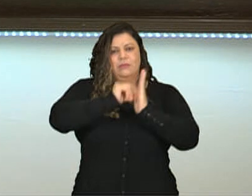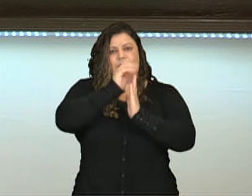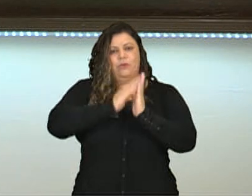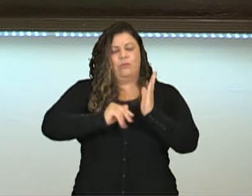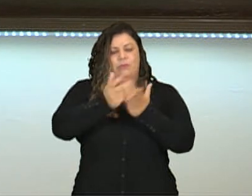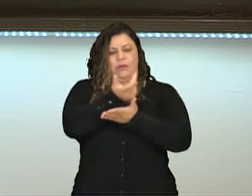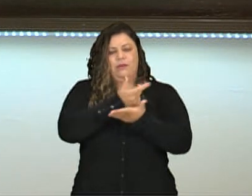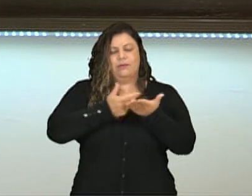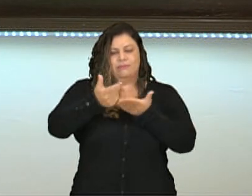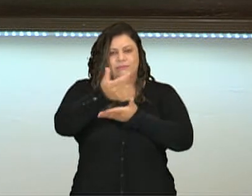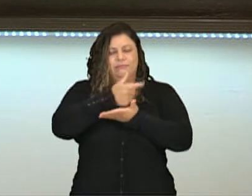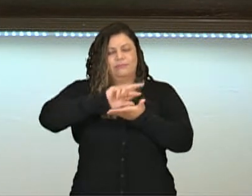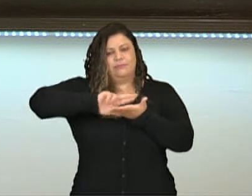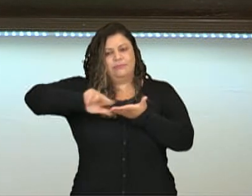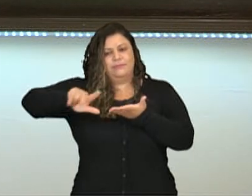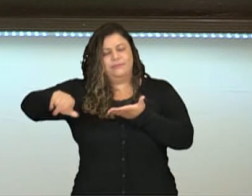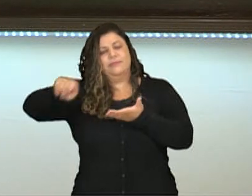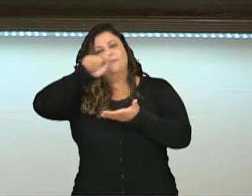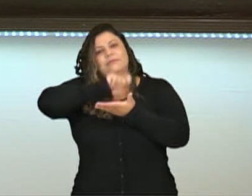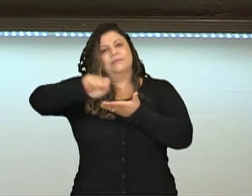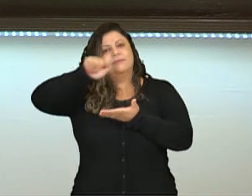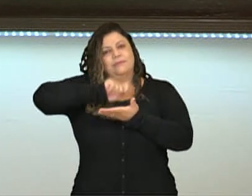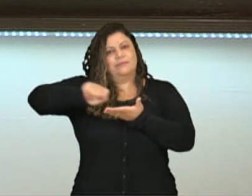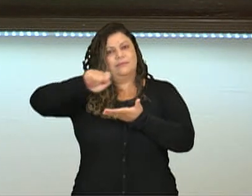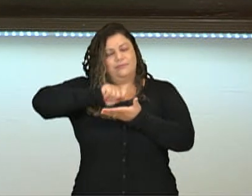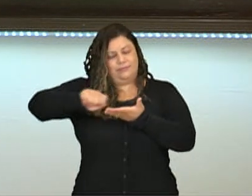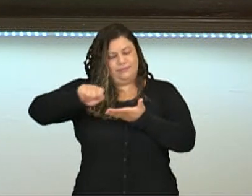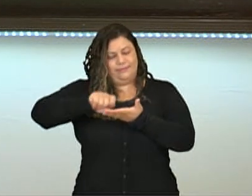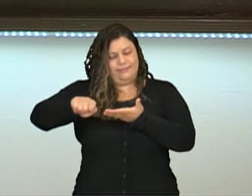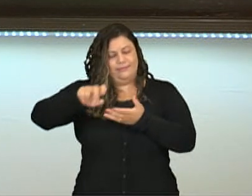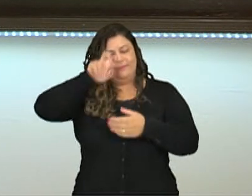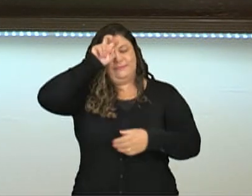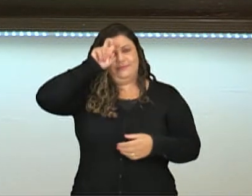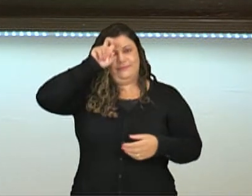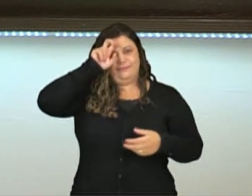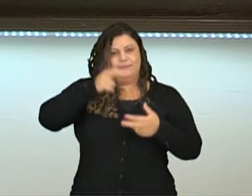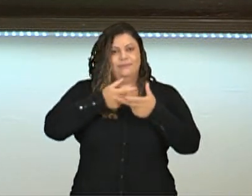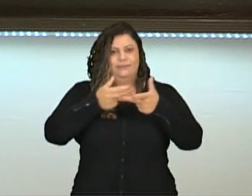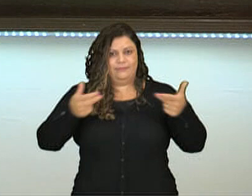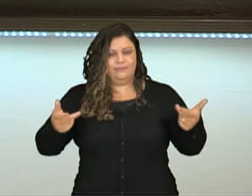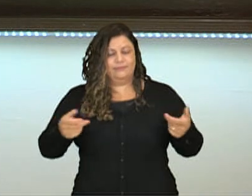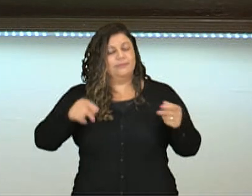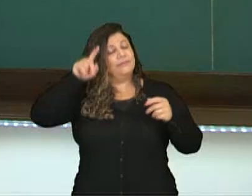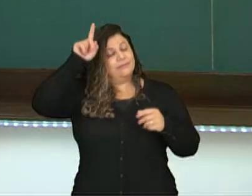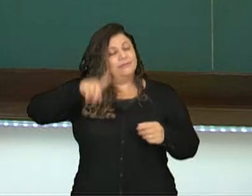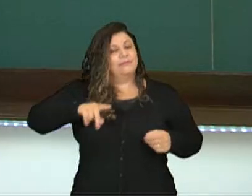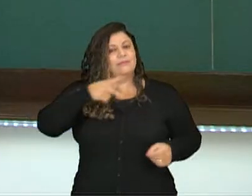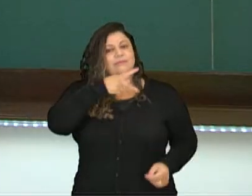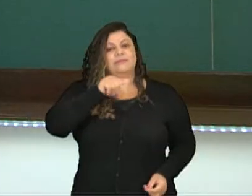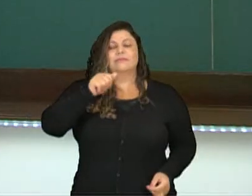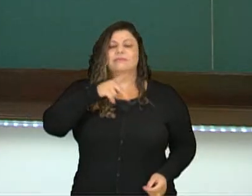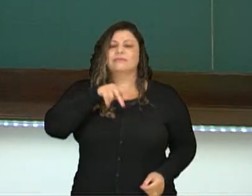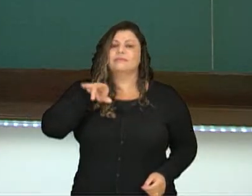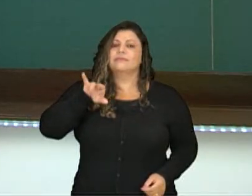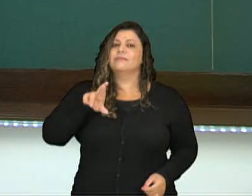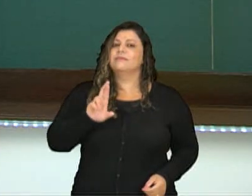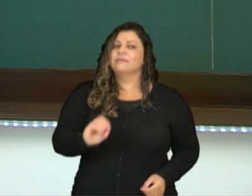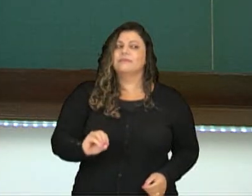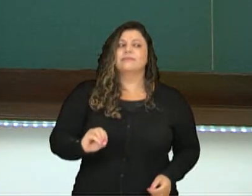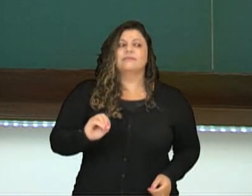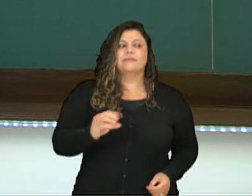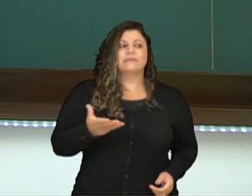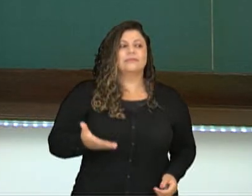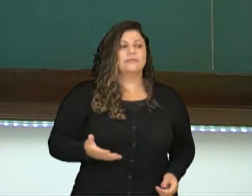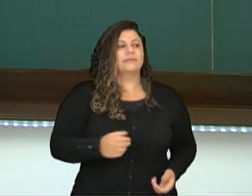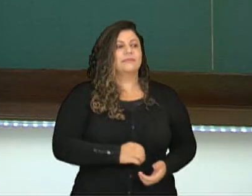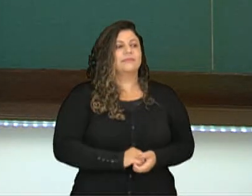o hieróglifo, né, a escrita egípcia. Esse é o papiro. Tá? Desse